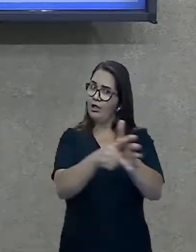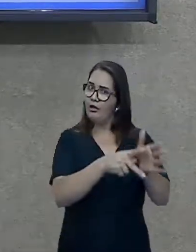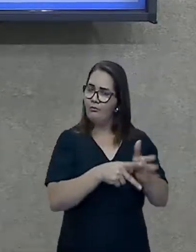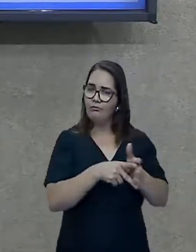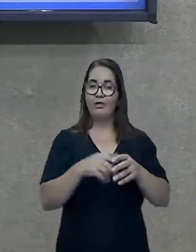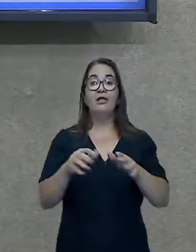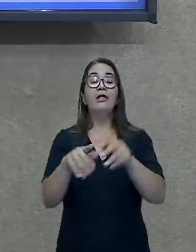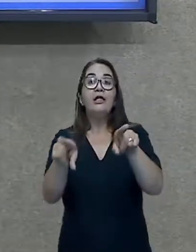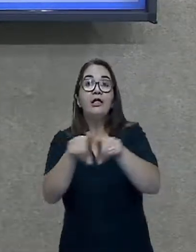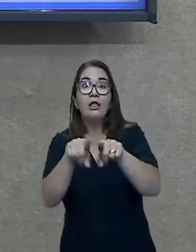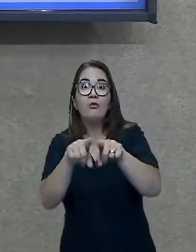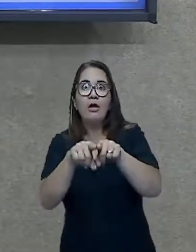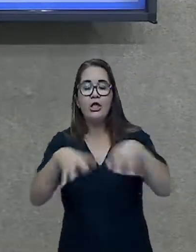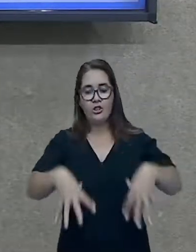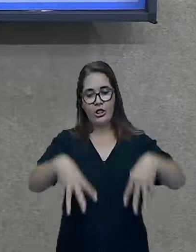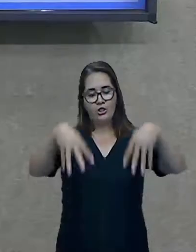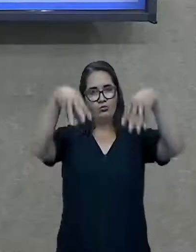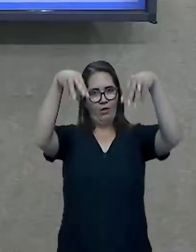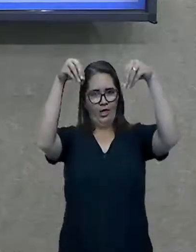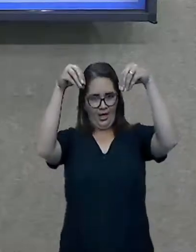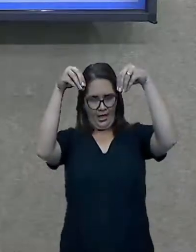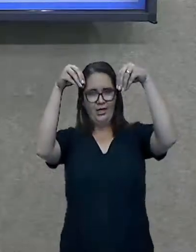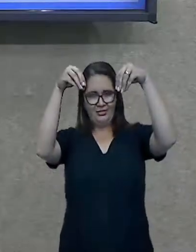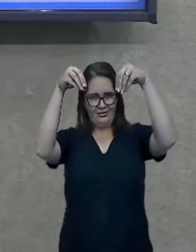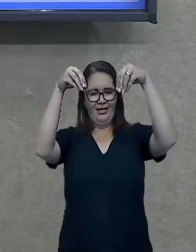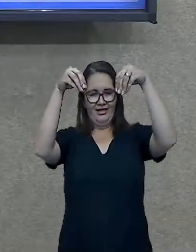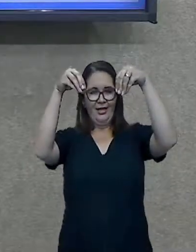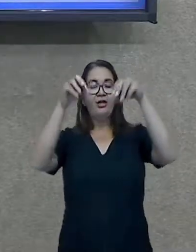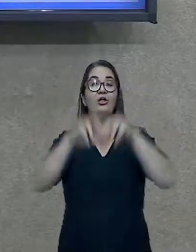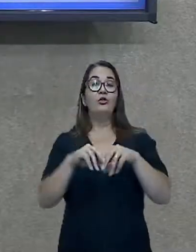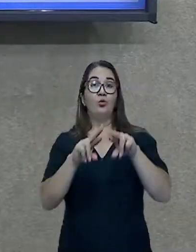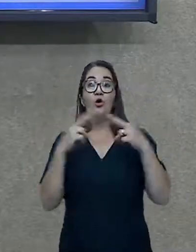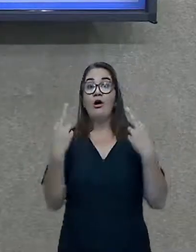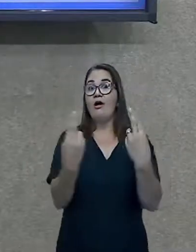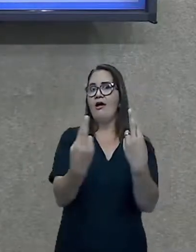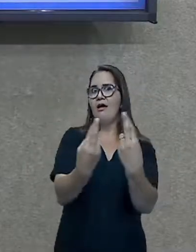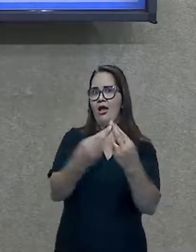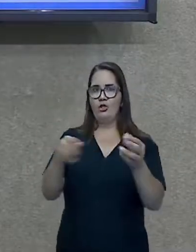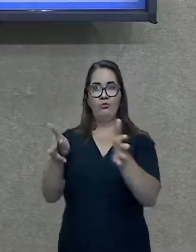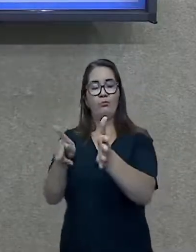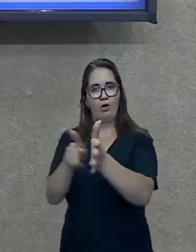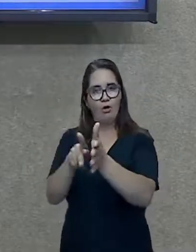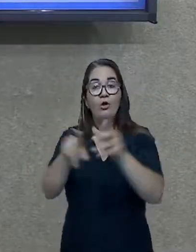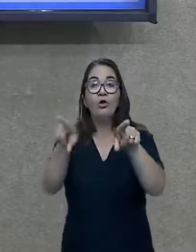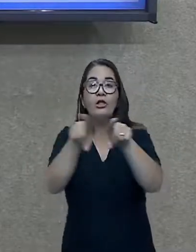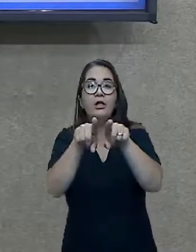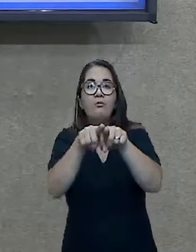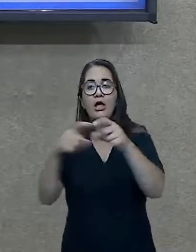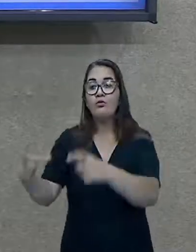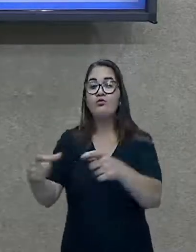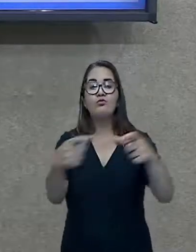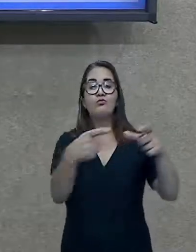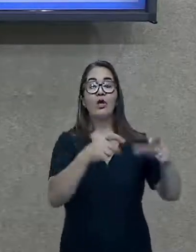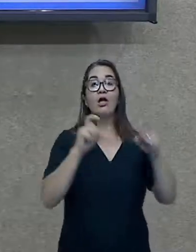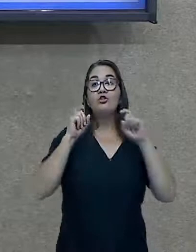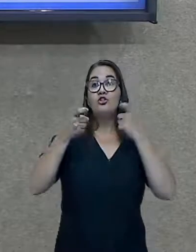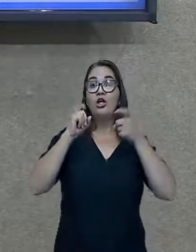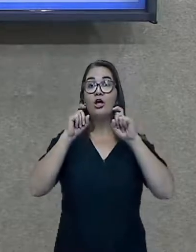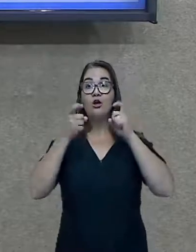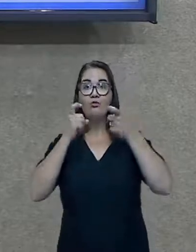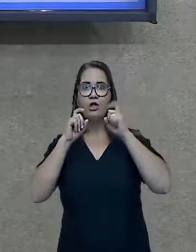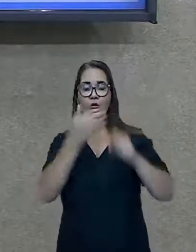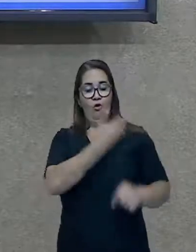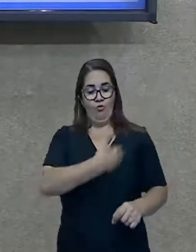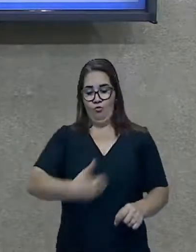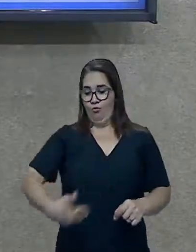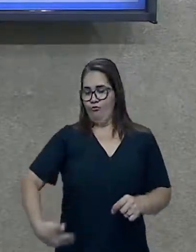palácio real, as suas praças de mercado, os seus lugares de reunião, onde o governo da cidade